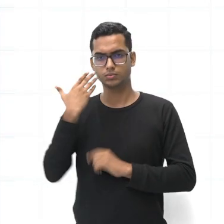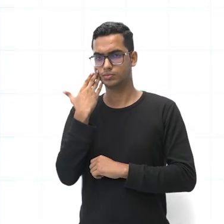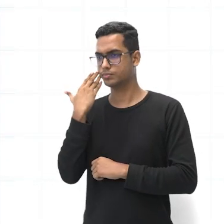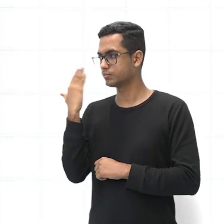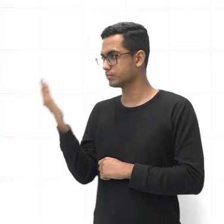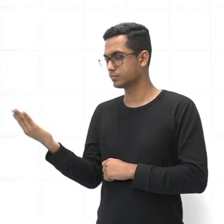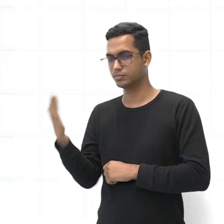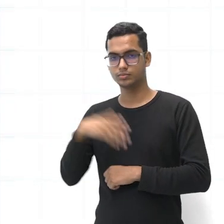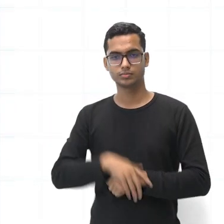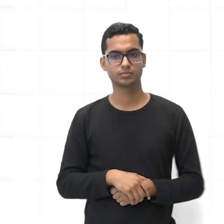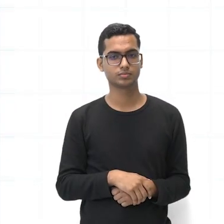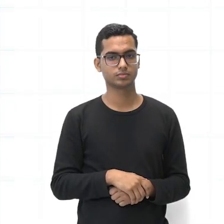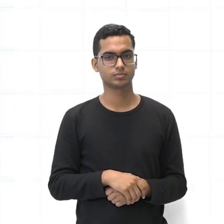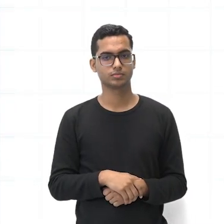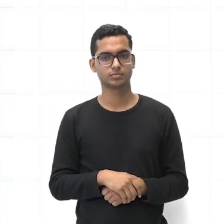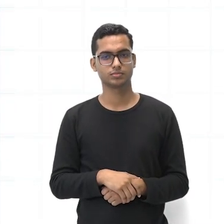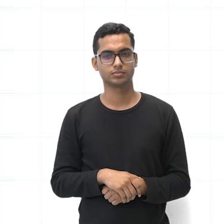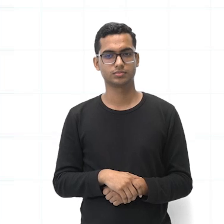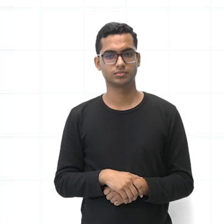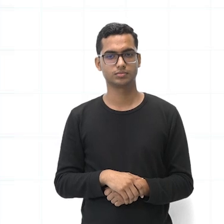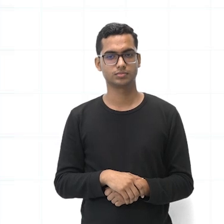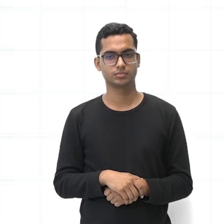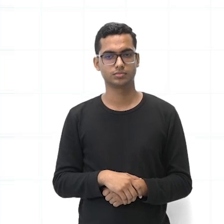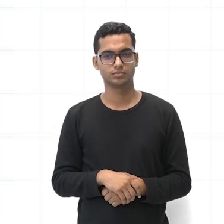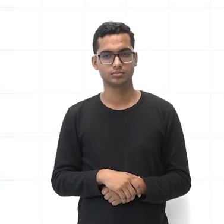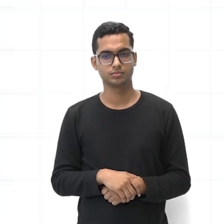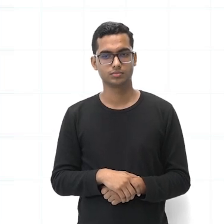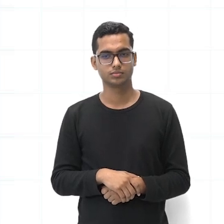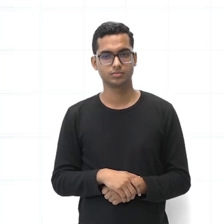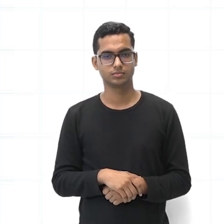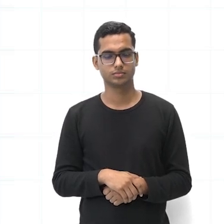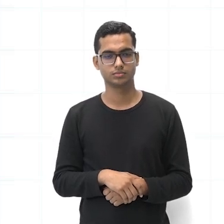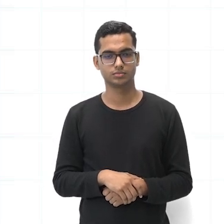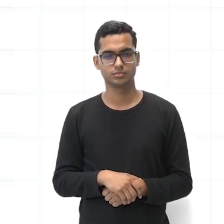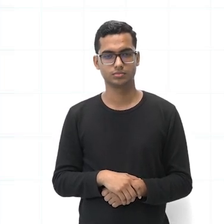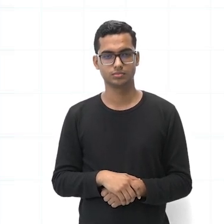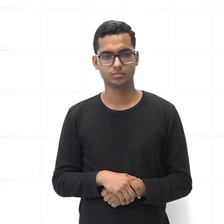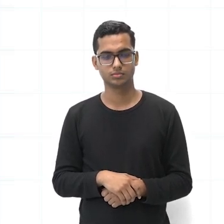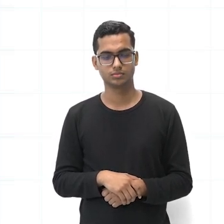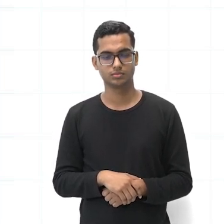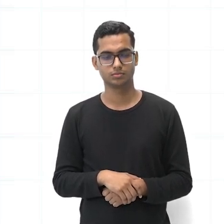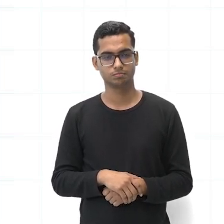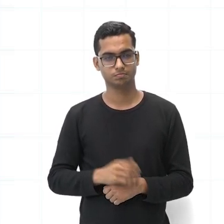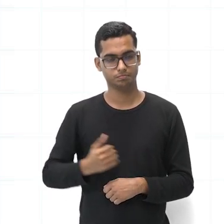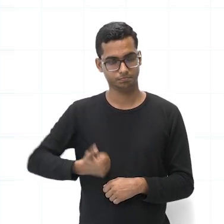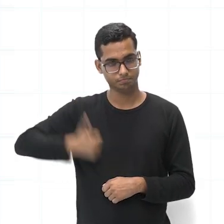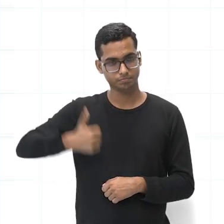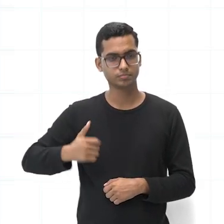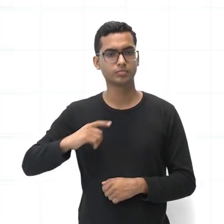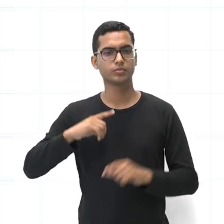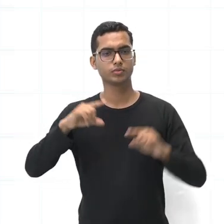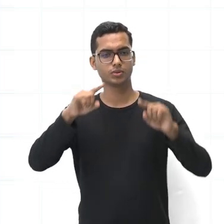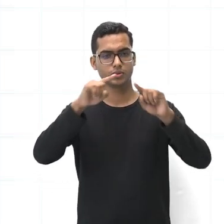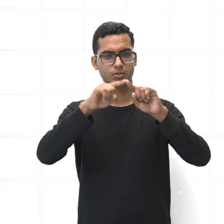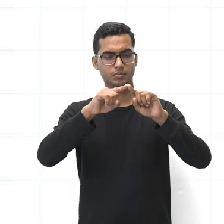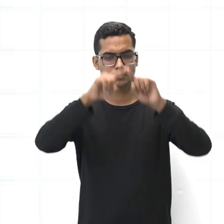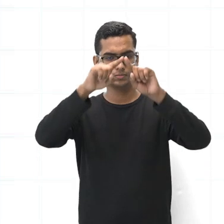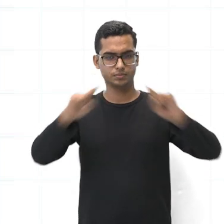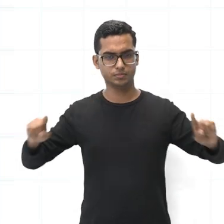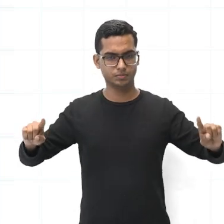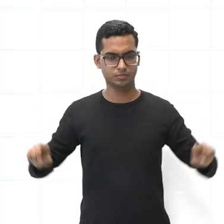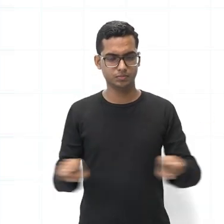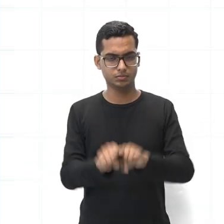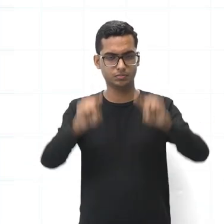gente conhece na cartela agora, olha só. O primeiro deles é o triângulo, retângulo, esfera, estrela